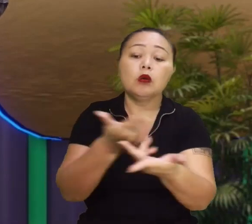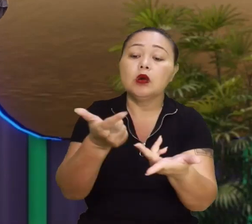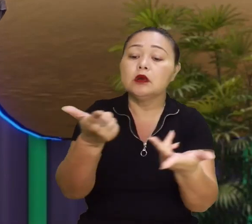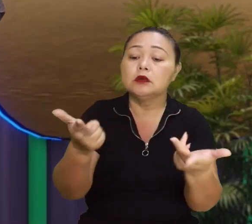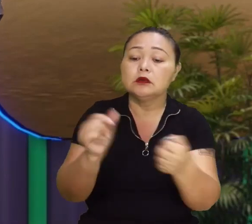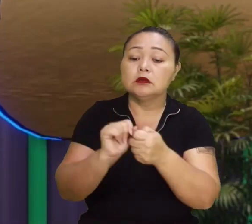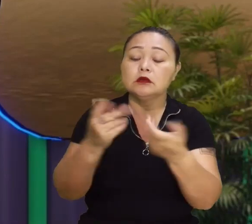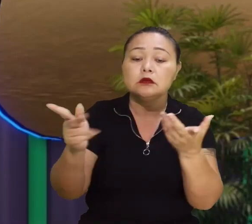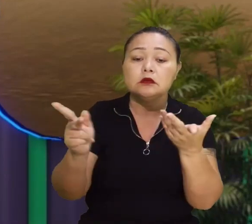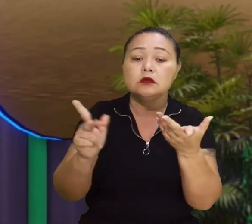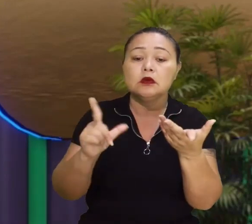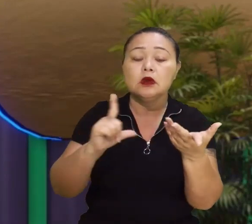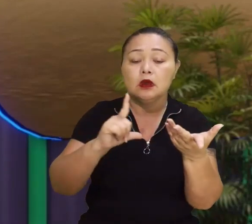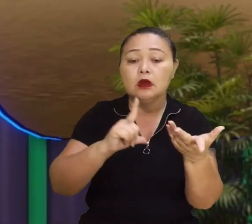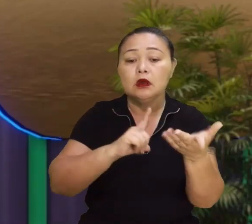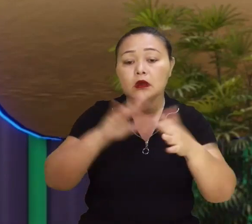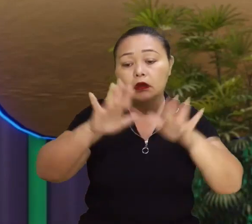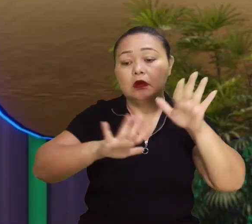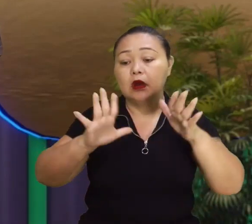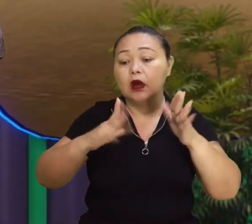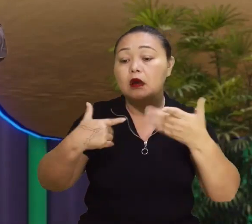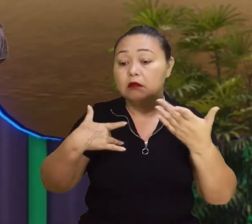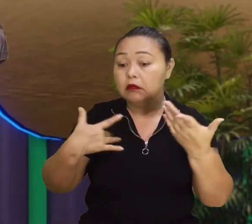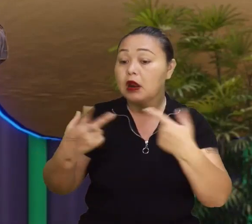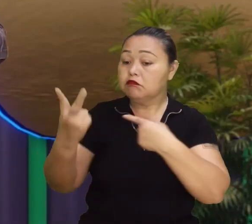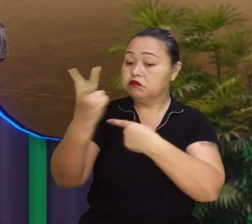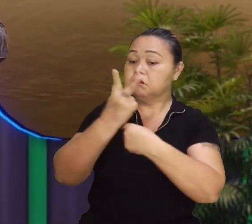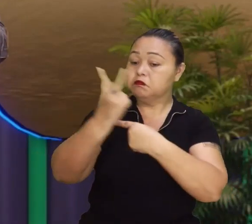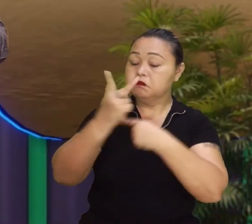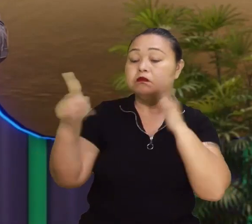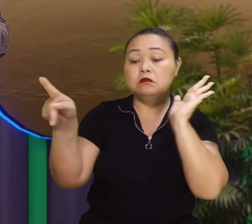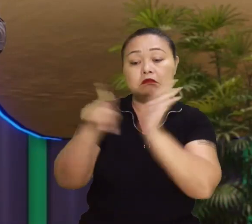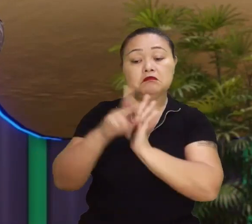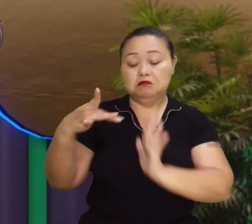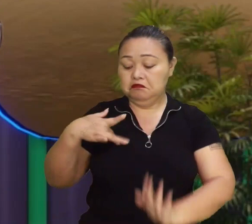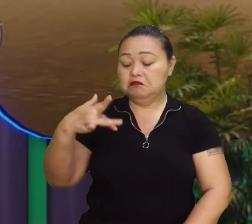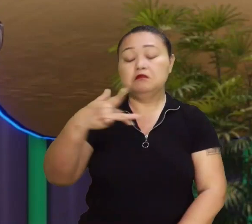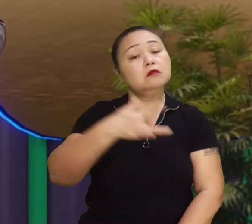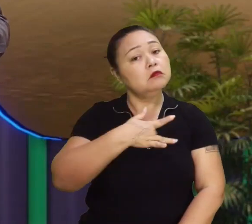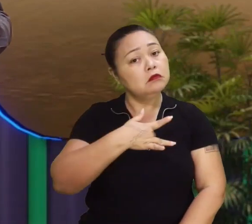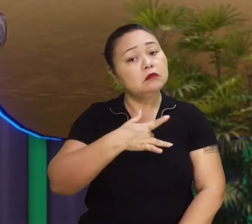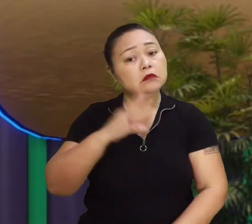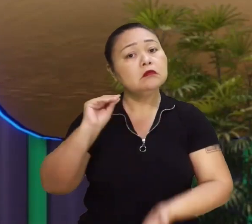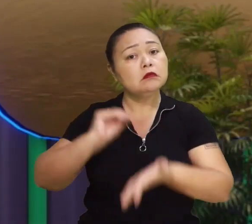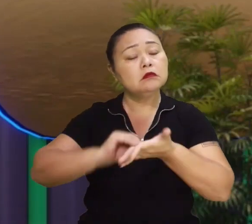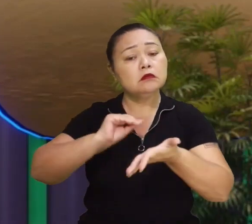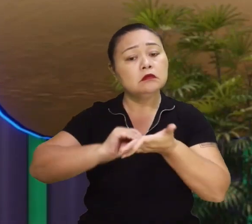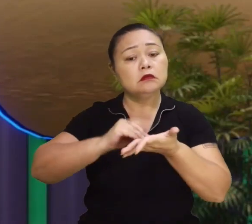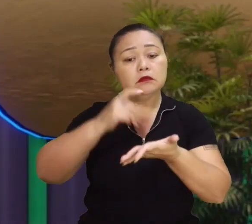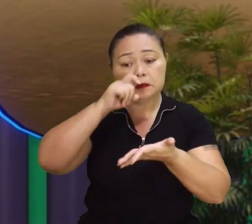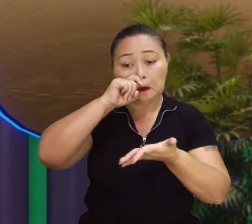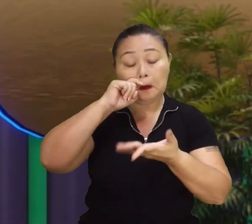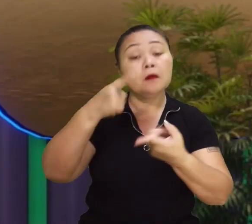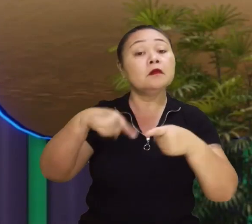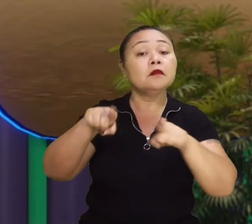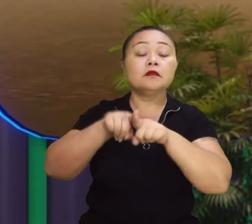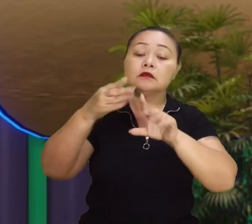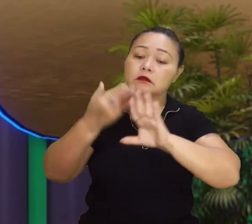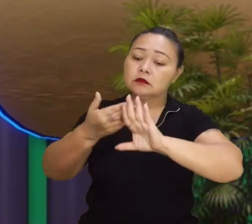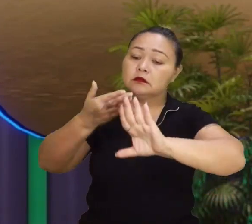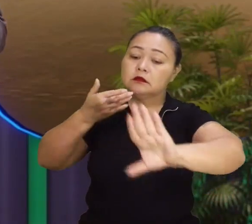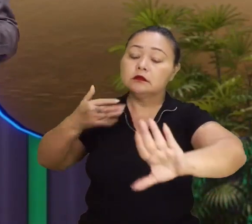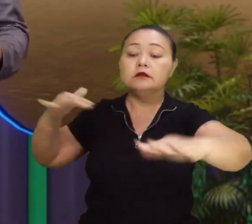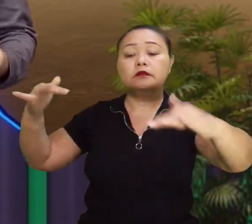coisas. Inclusive, até às vezes, cuidar da própria saúde. Ok? Sem falar nas grandes distâncias que eles estão